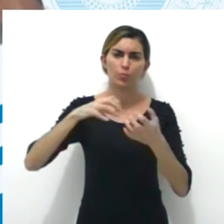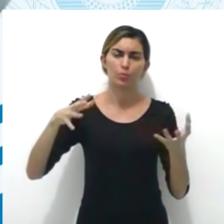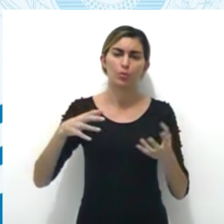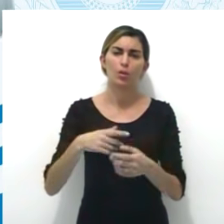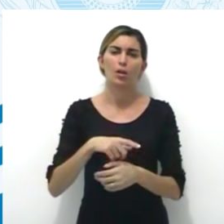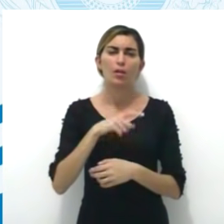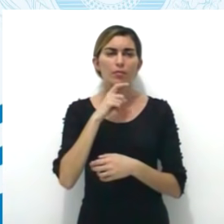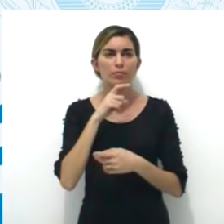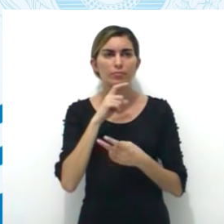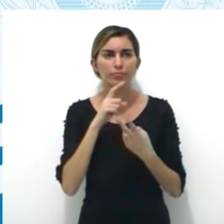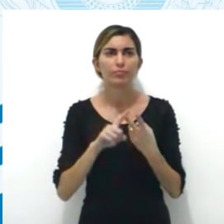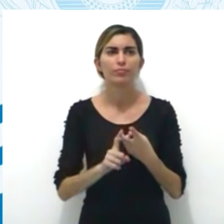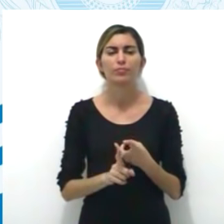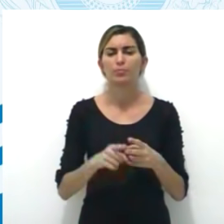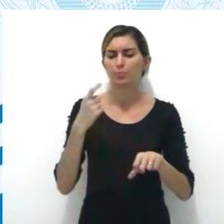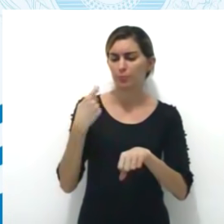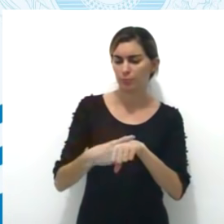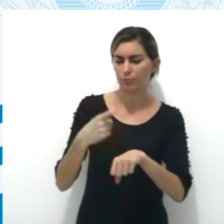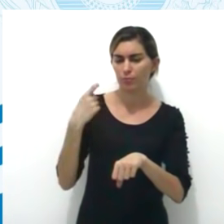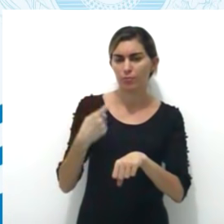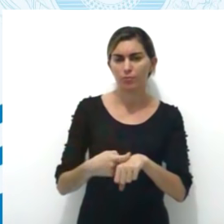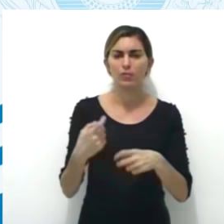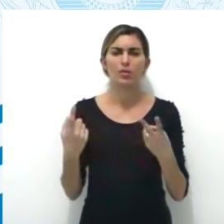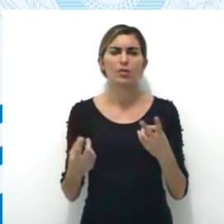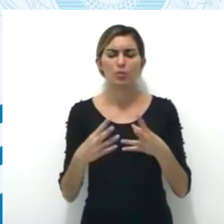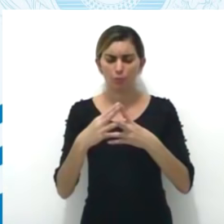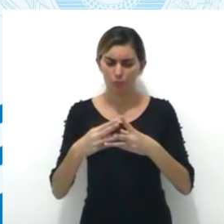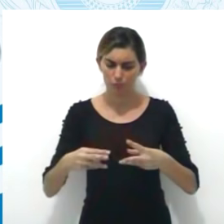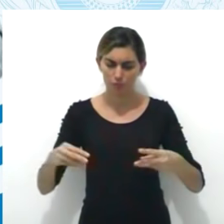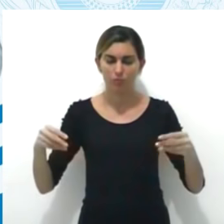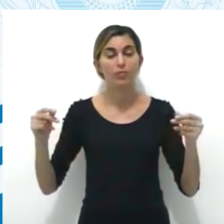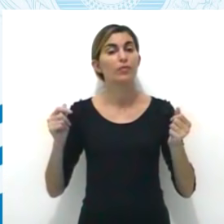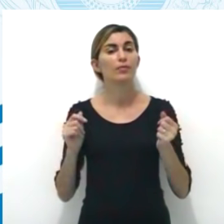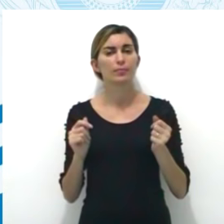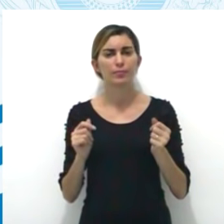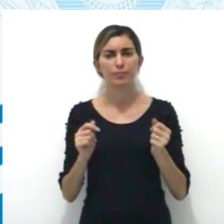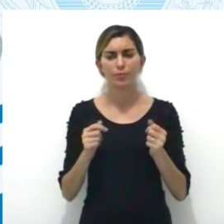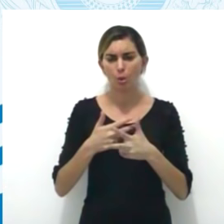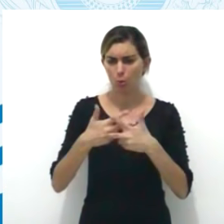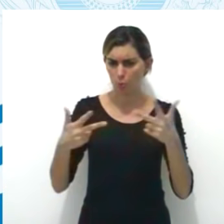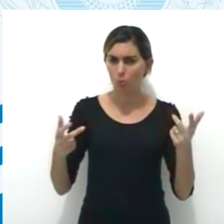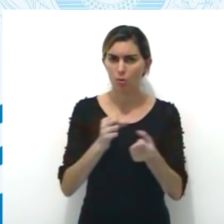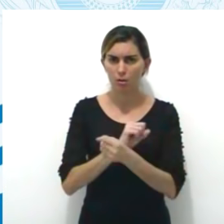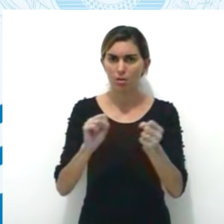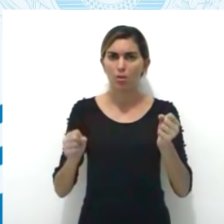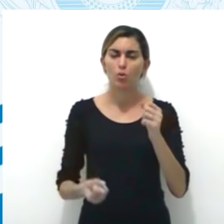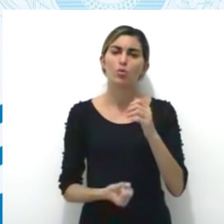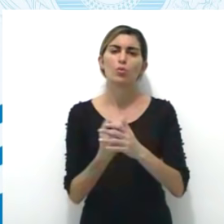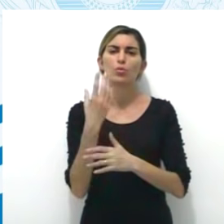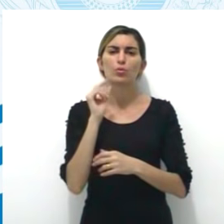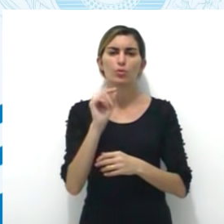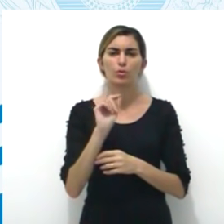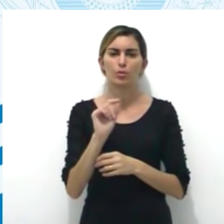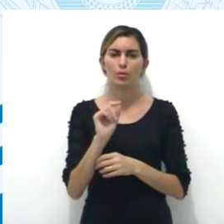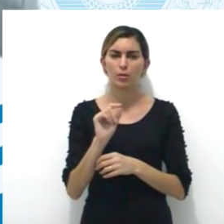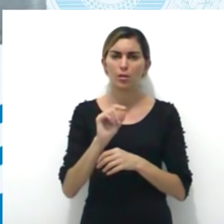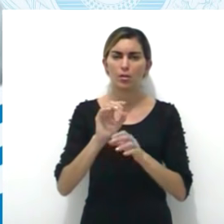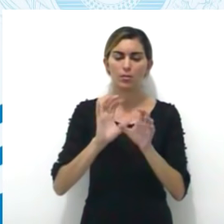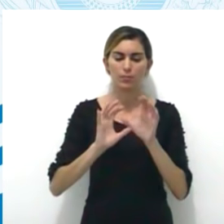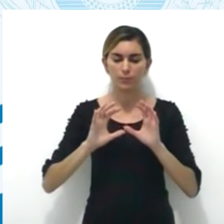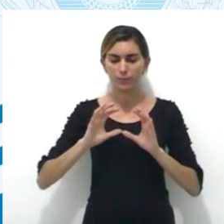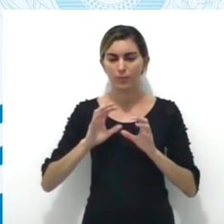Do resfriamento, endurecimento, desfragmento, mas dessa explosão surgiram o quê?